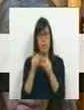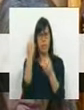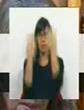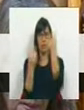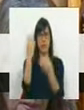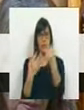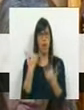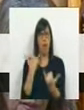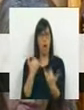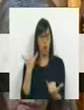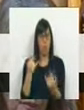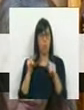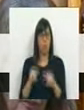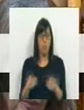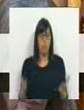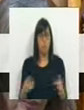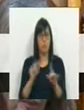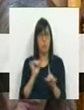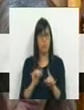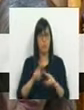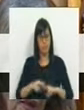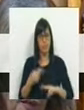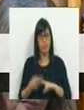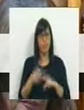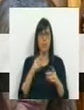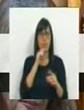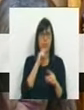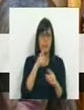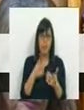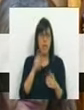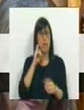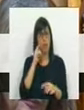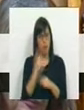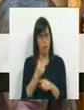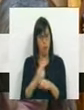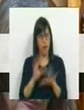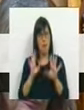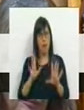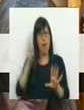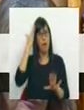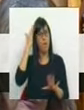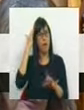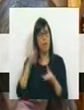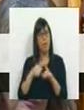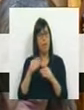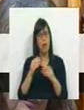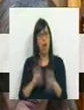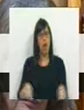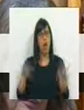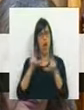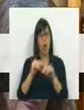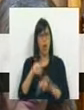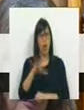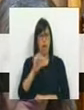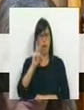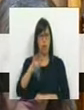sinalização automática e que, obviamente, se traduzem no reforço tanto da capacidade como da segurança. Mas prevê também uma construção nova de